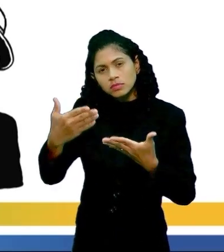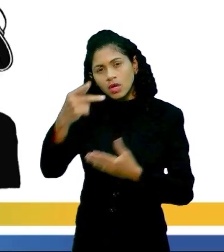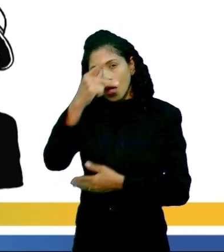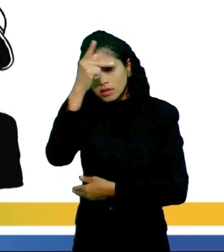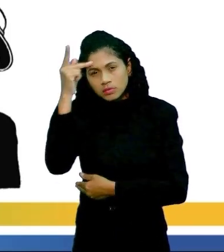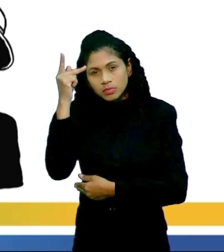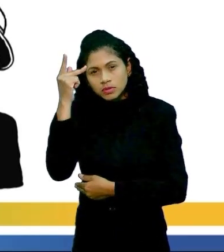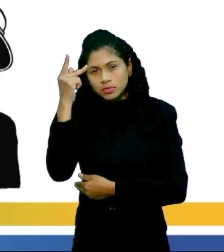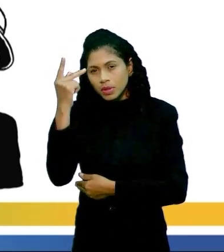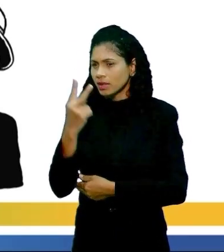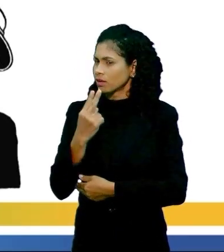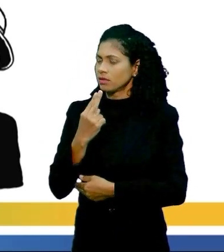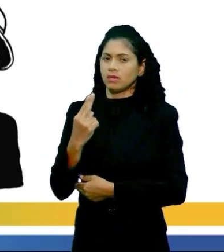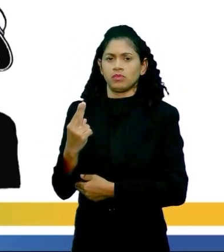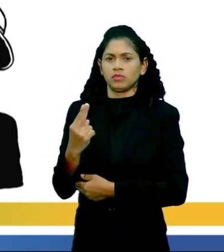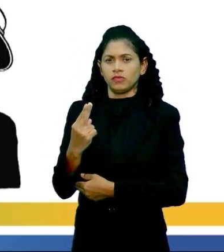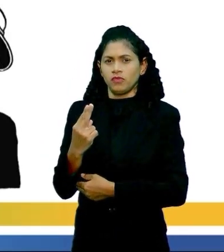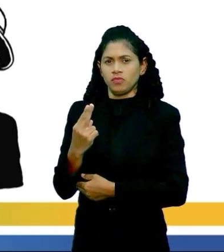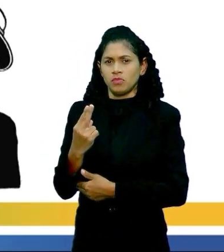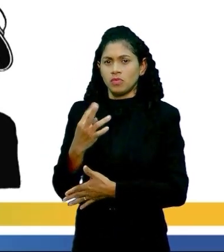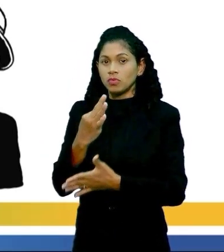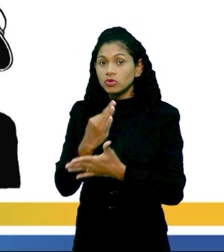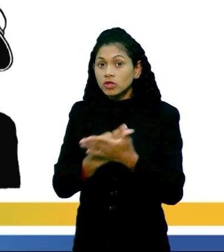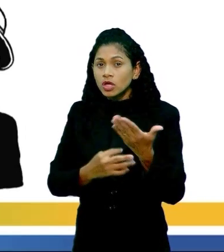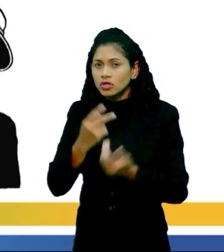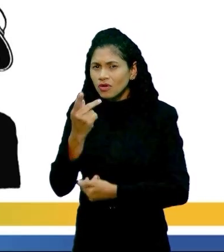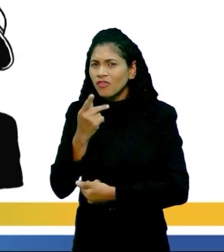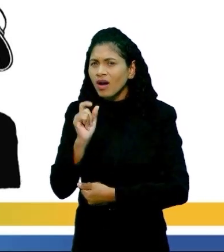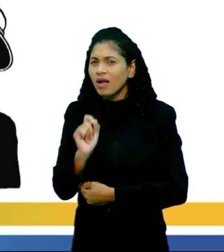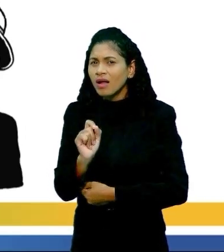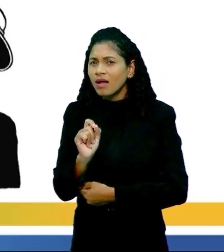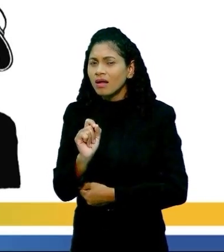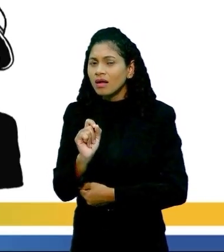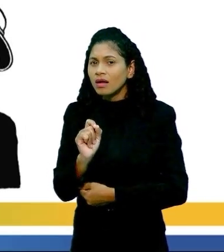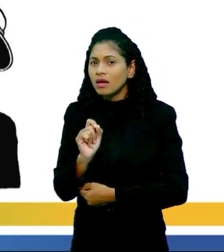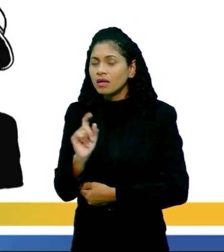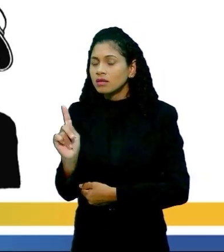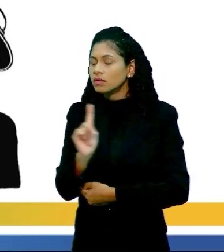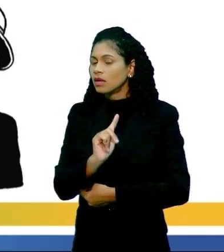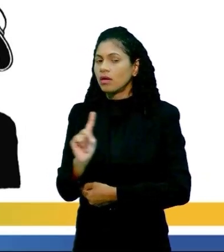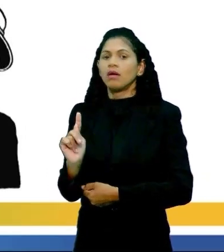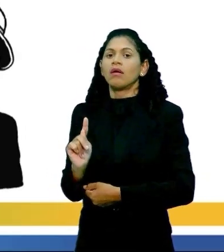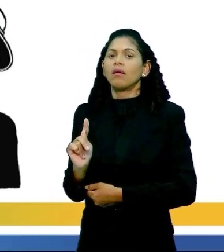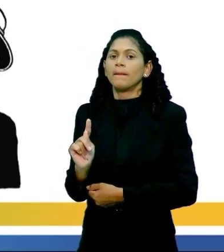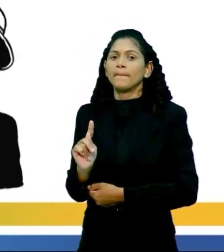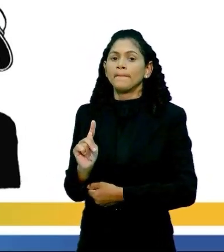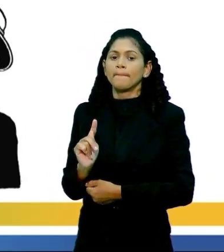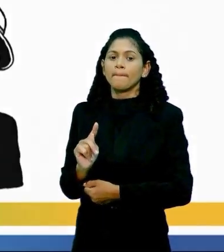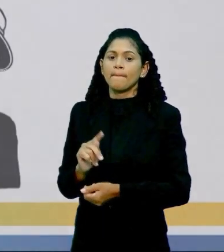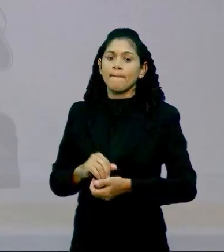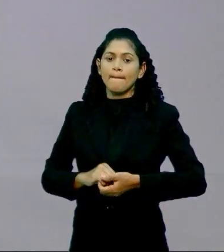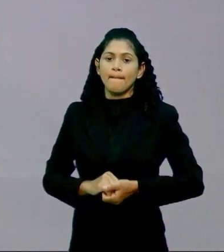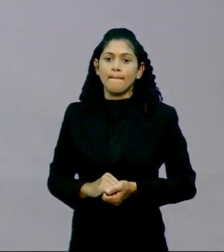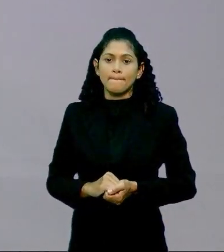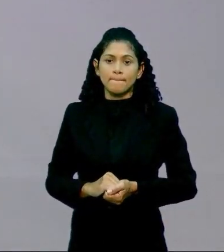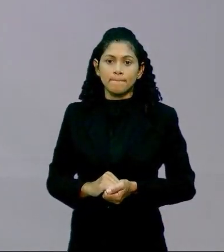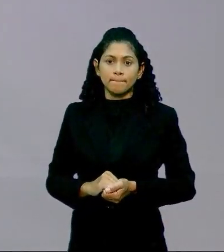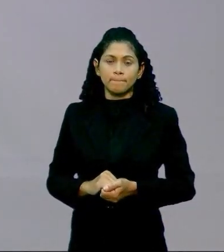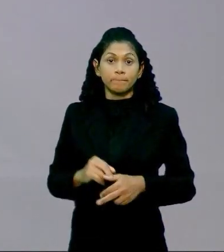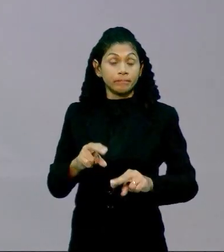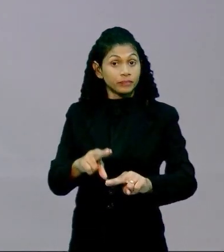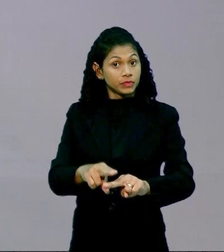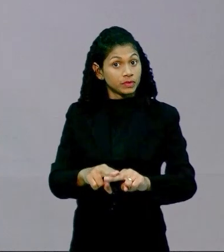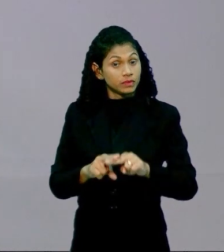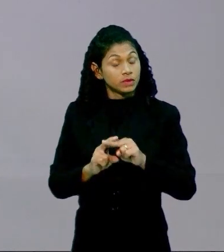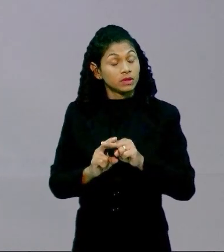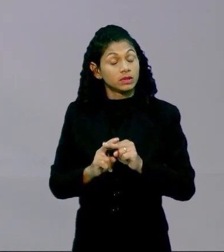não fumam, será que é isso, galerinha? Também não, porque não é por isso que eu digo, galera, a gente